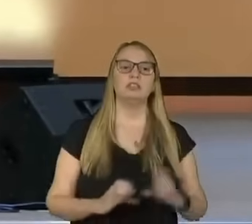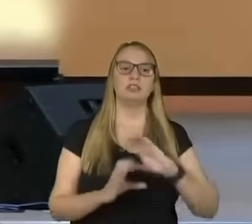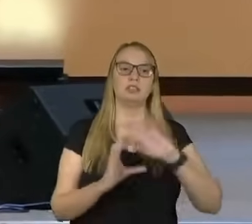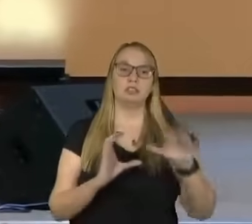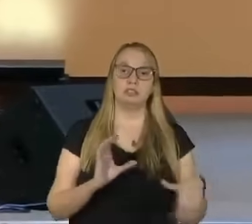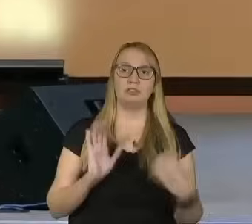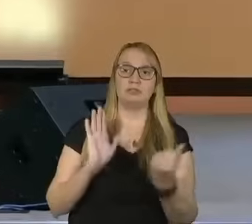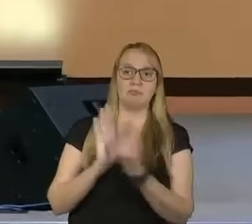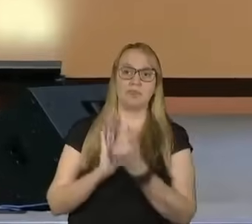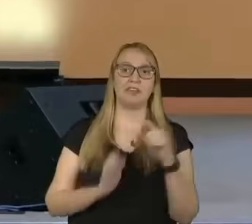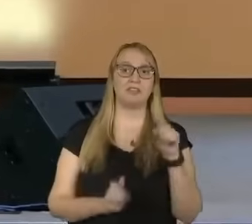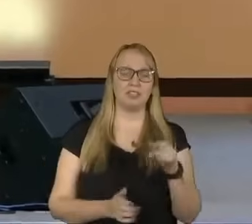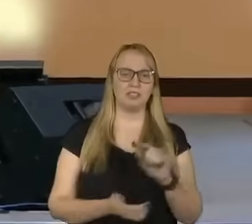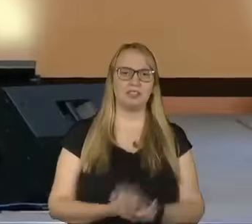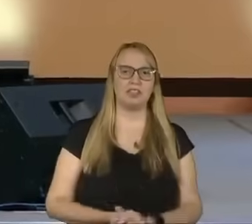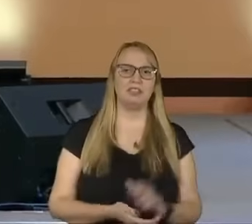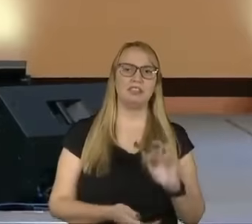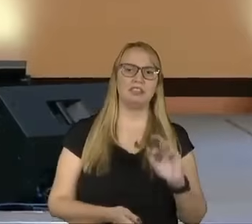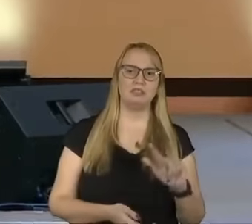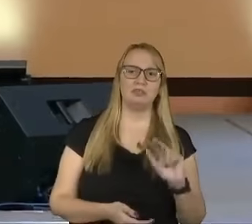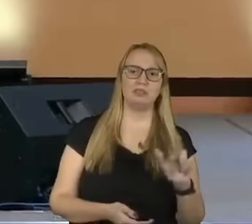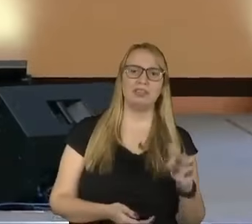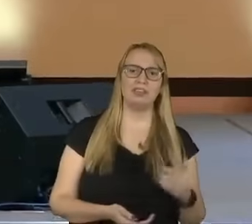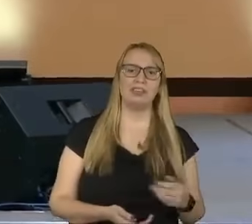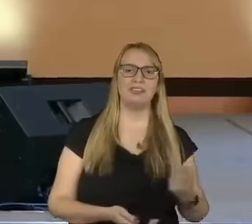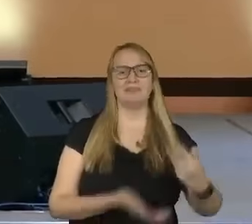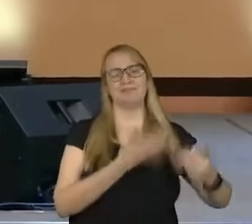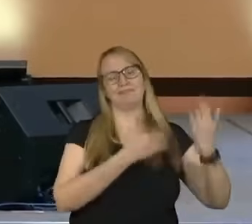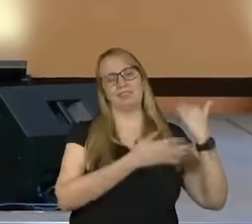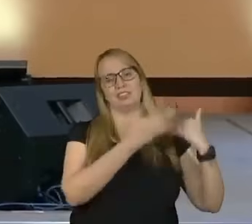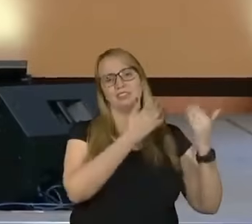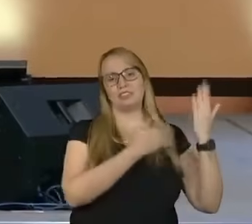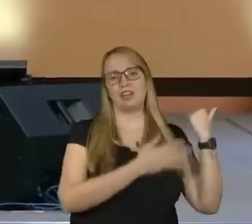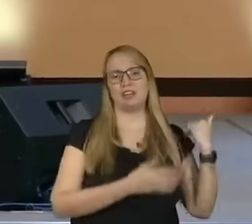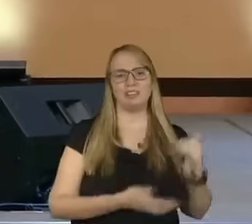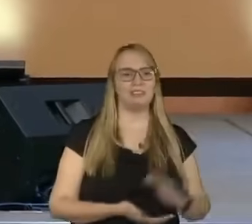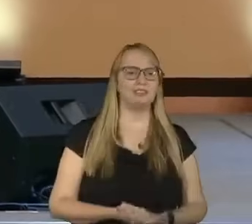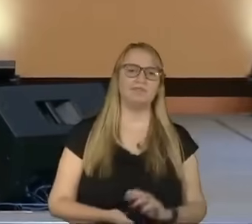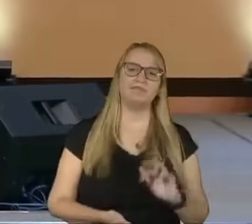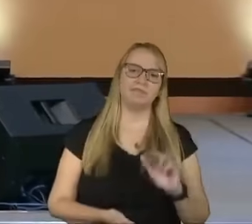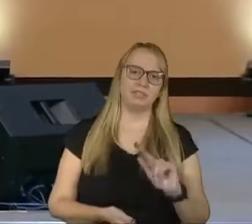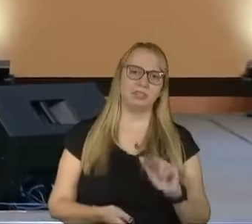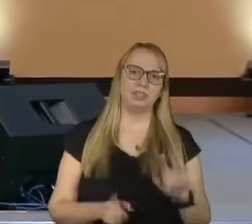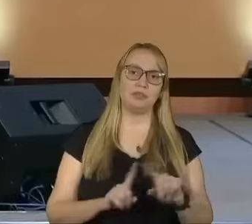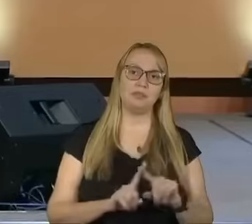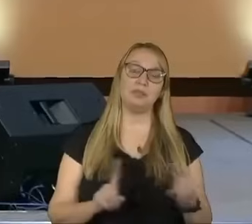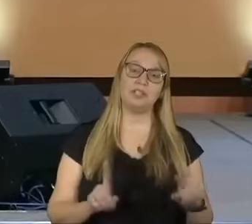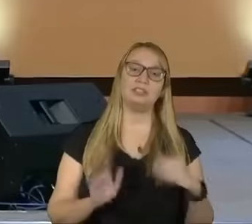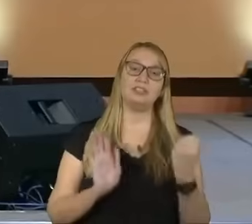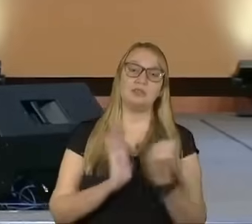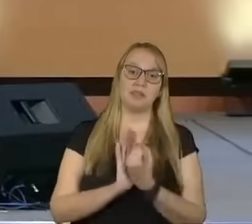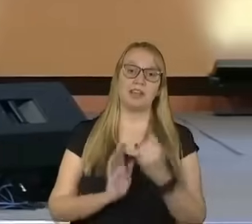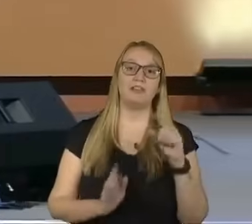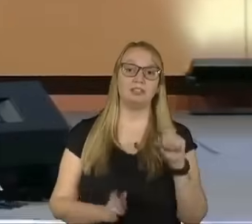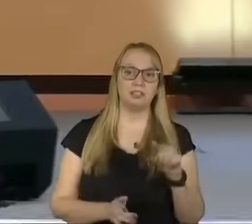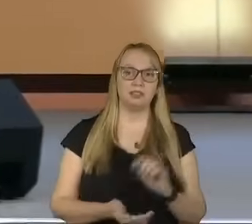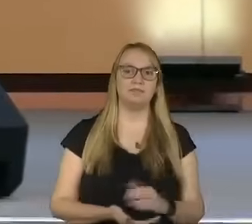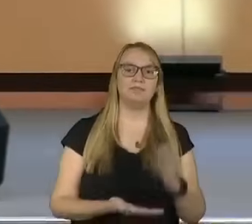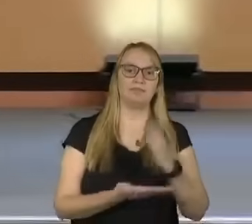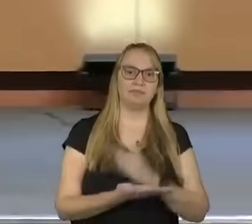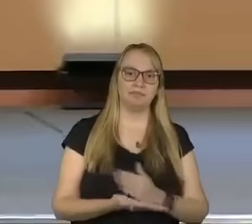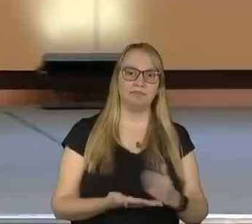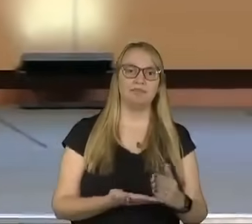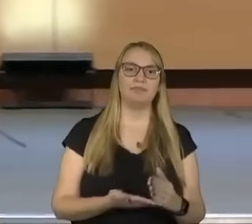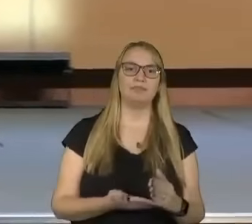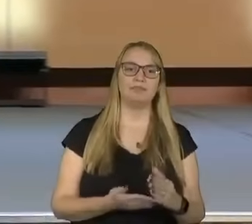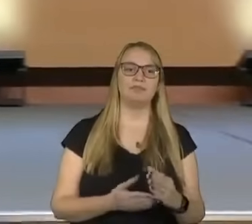aqui não é o que você foi um dia ou foi um tempo mas é o que marca você então eu vou começar